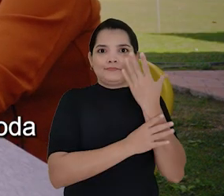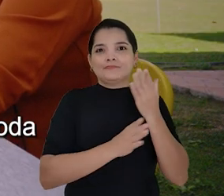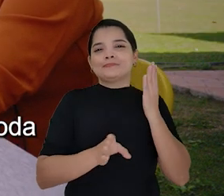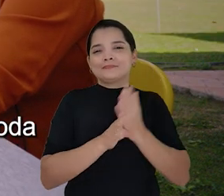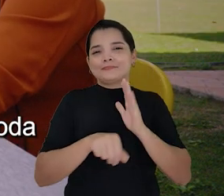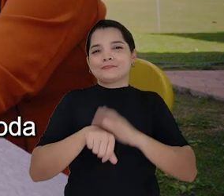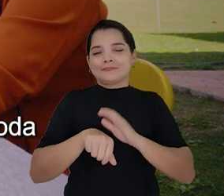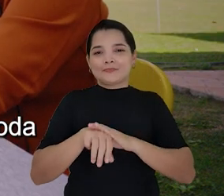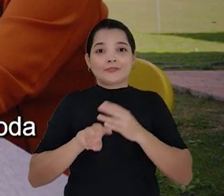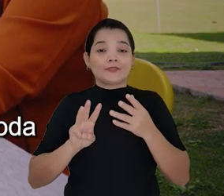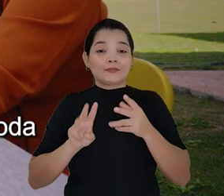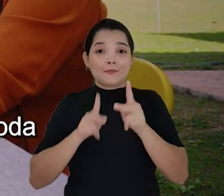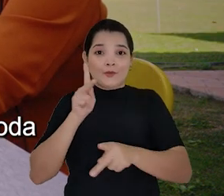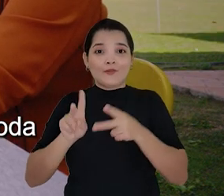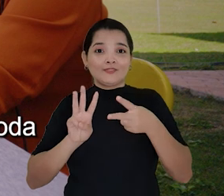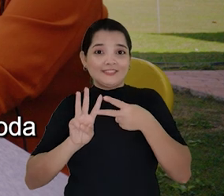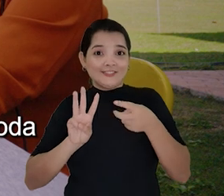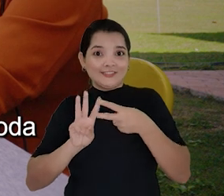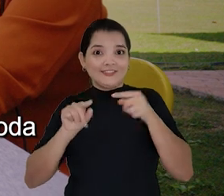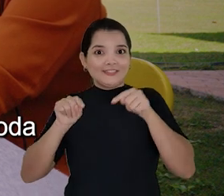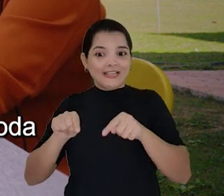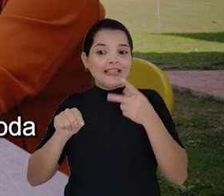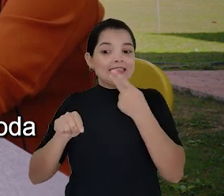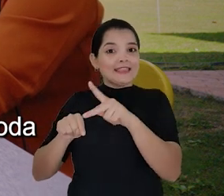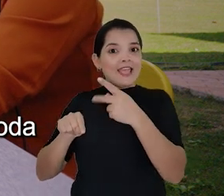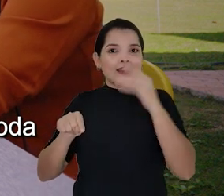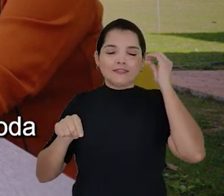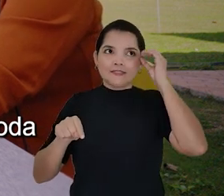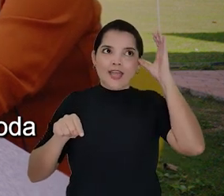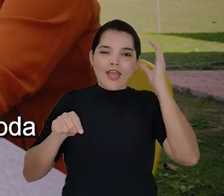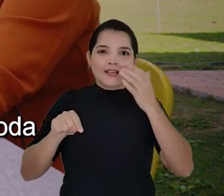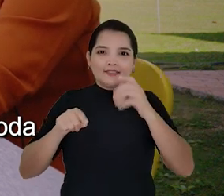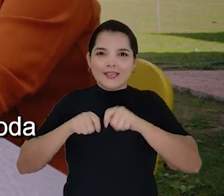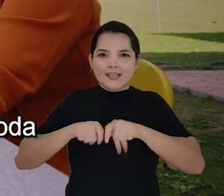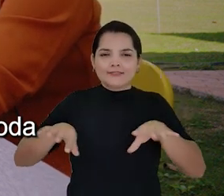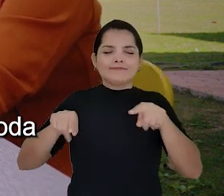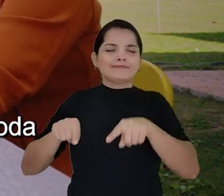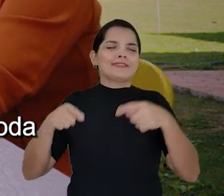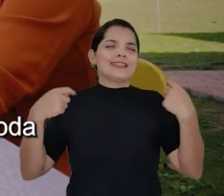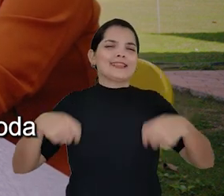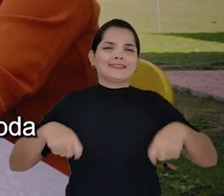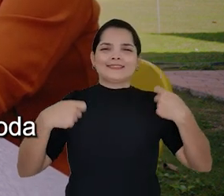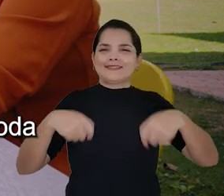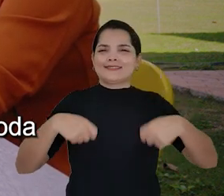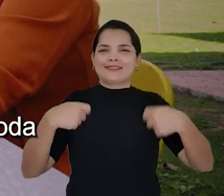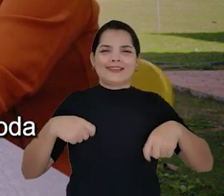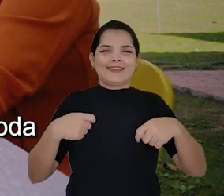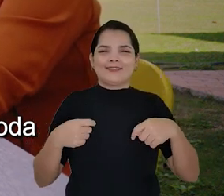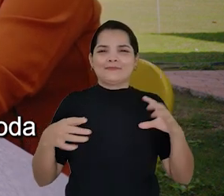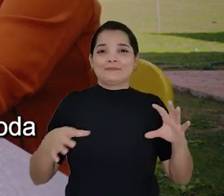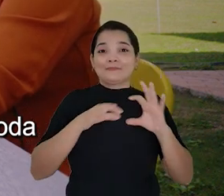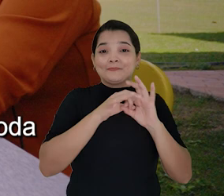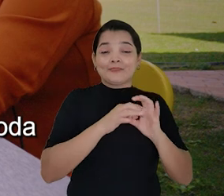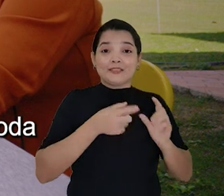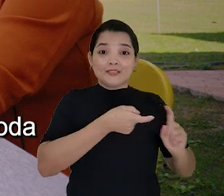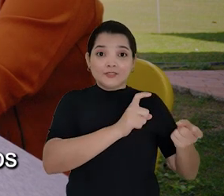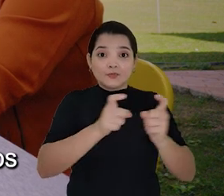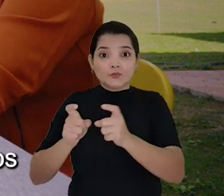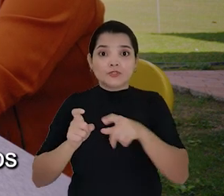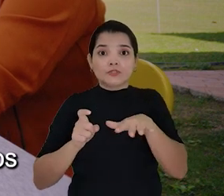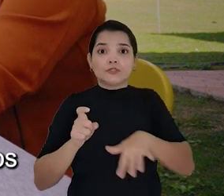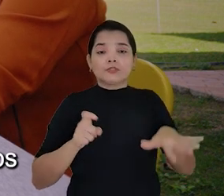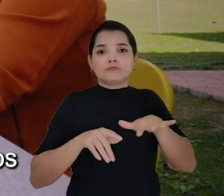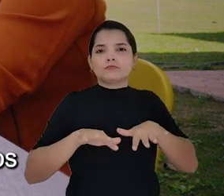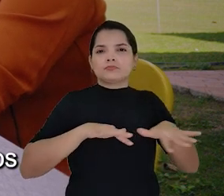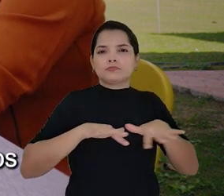indígenas é fundamental Quando você vai discutir toda a necessidade de uma de um conjunto de ações